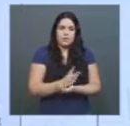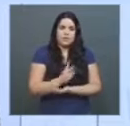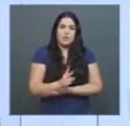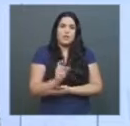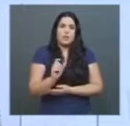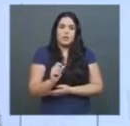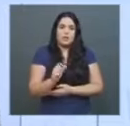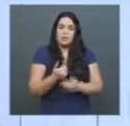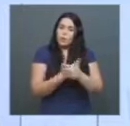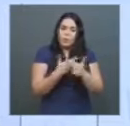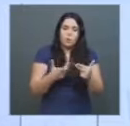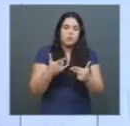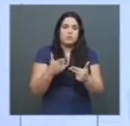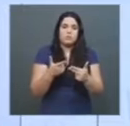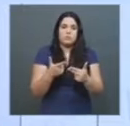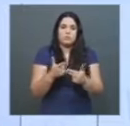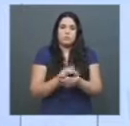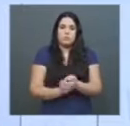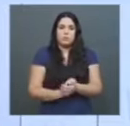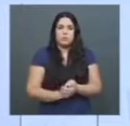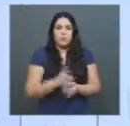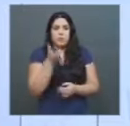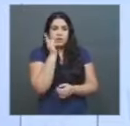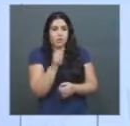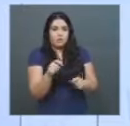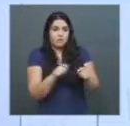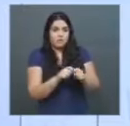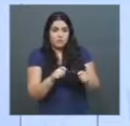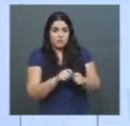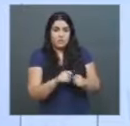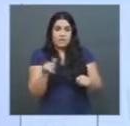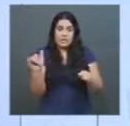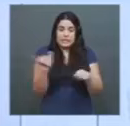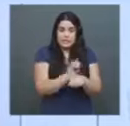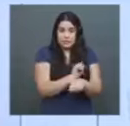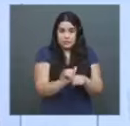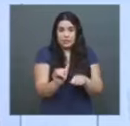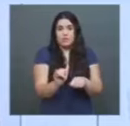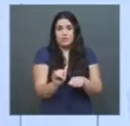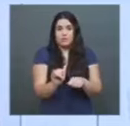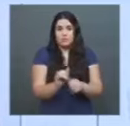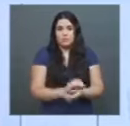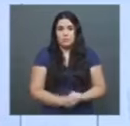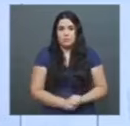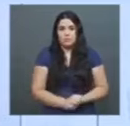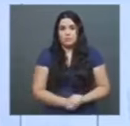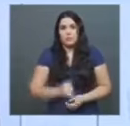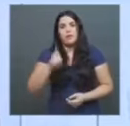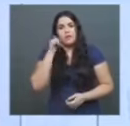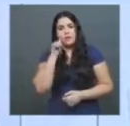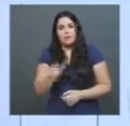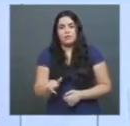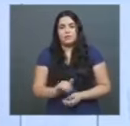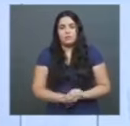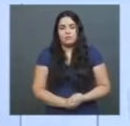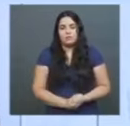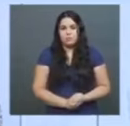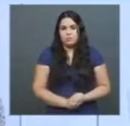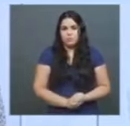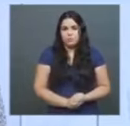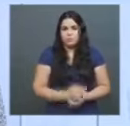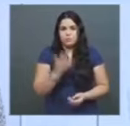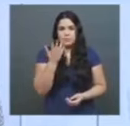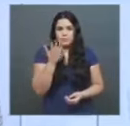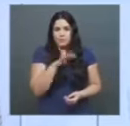ações, né, que possam ser efetivas e como estratégias para prevenir o óbito infantil.